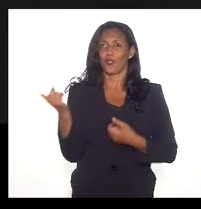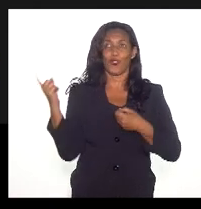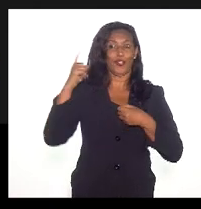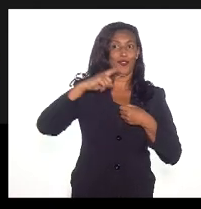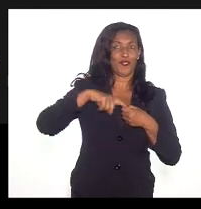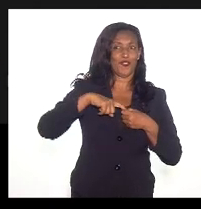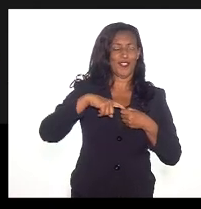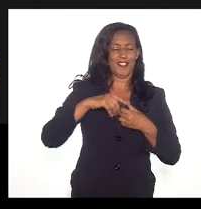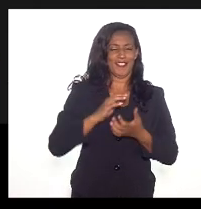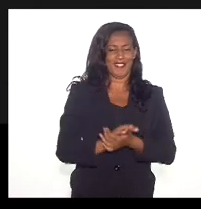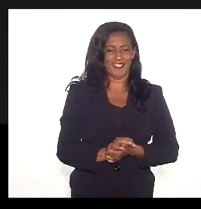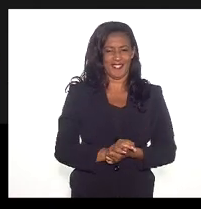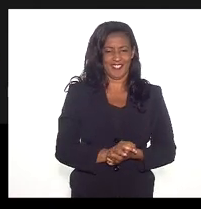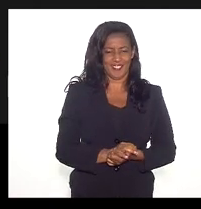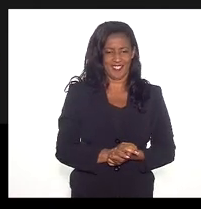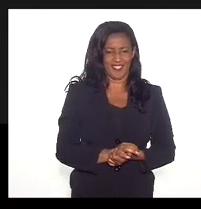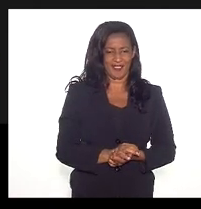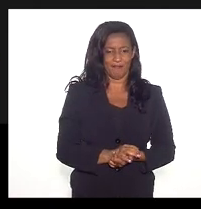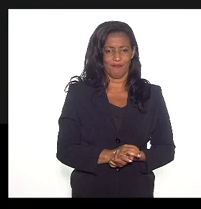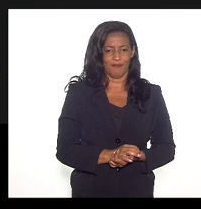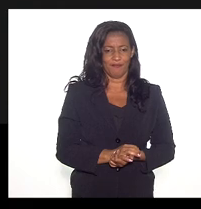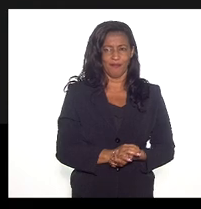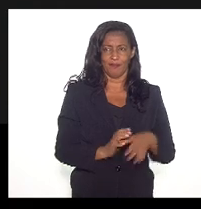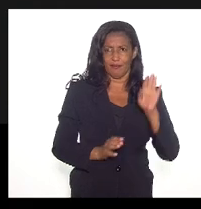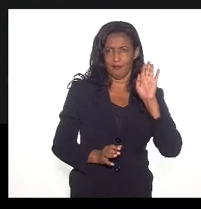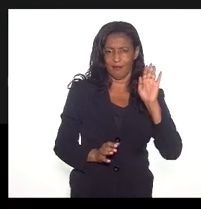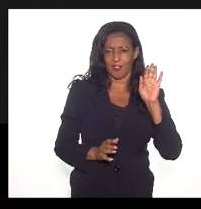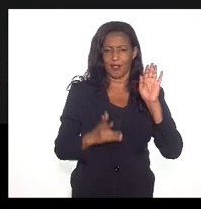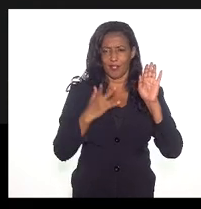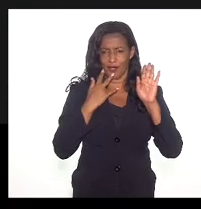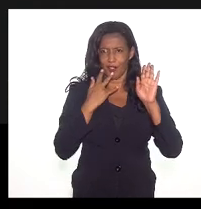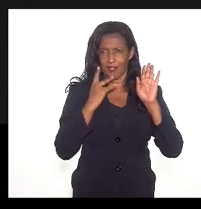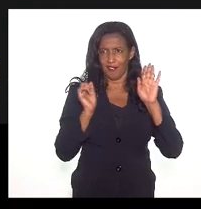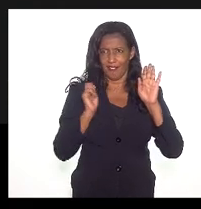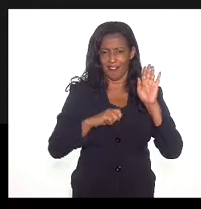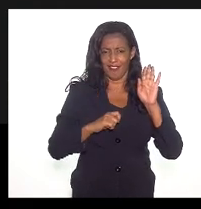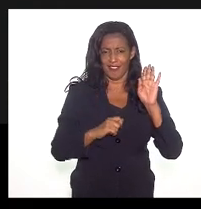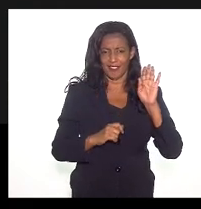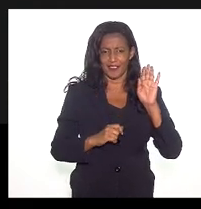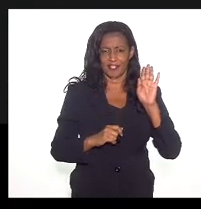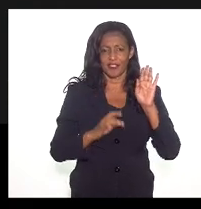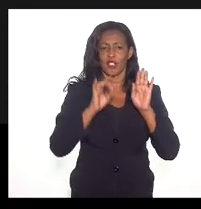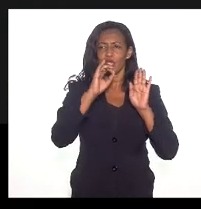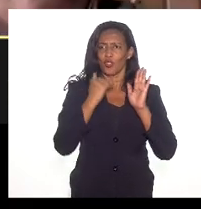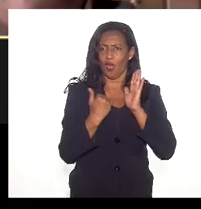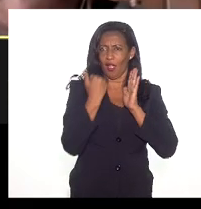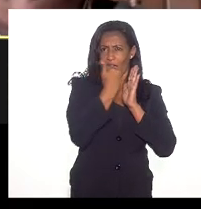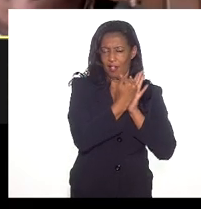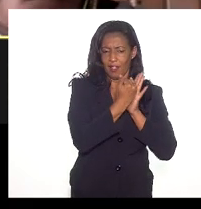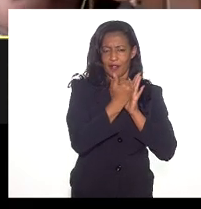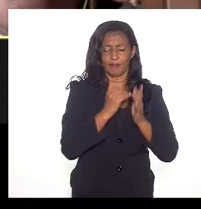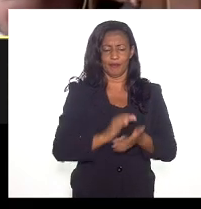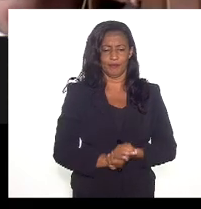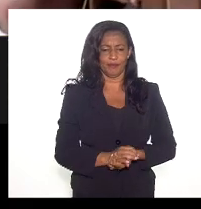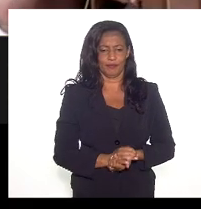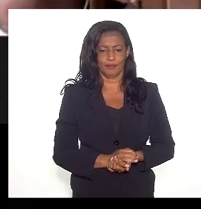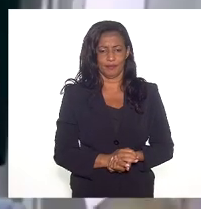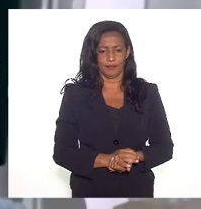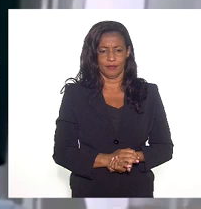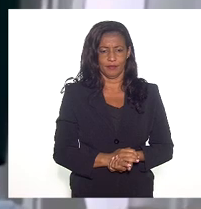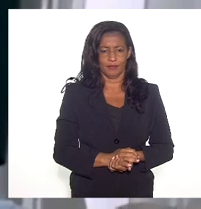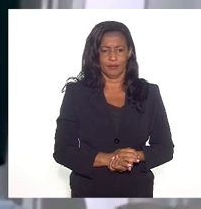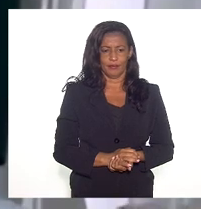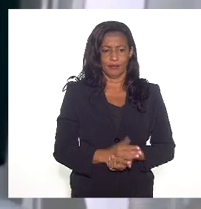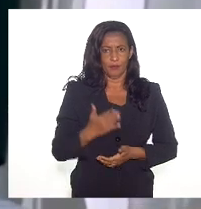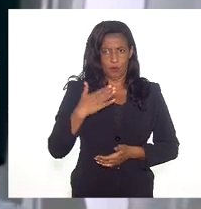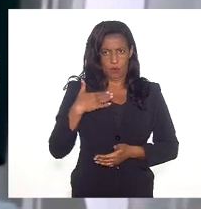Presidente Márcio Pacheco, se me permitir, se a Mônica tiver terminado. Não, já terminei. Só queria acrescentar, deputado Márcio, deputados e deputados,